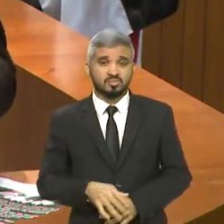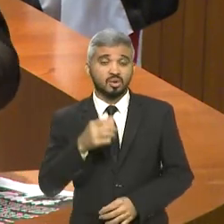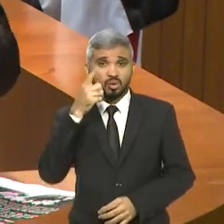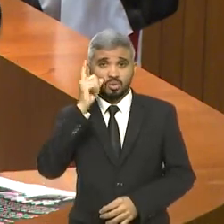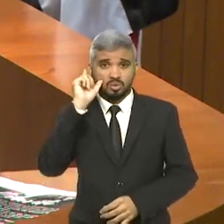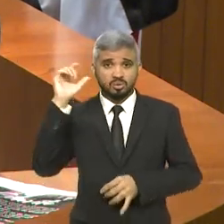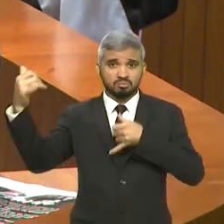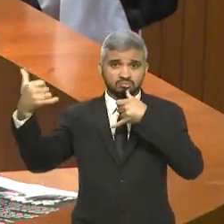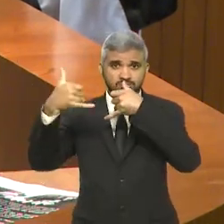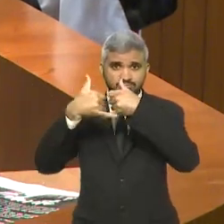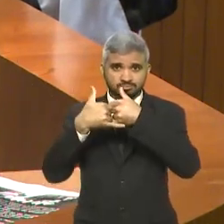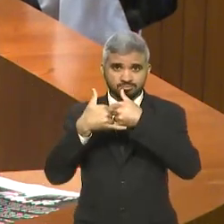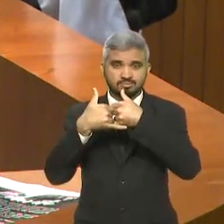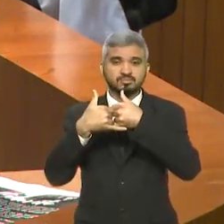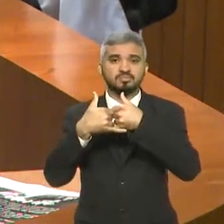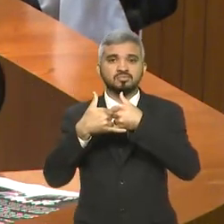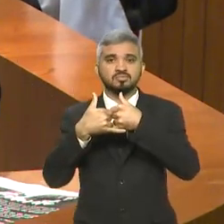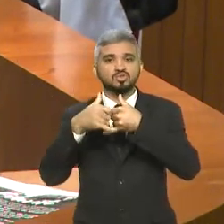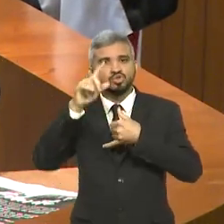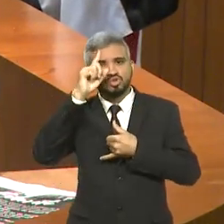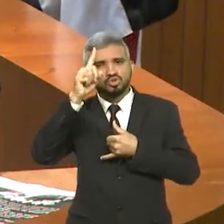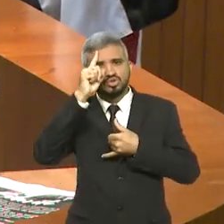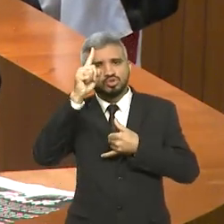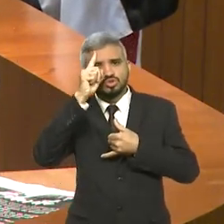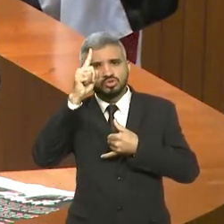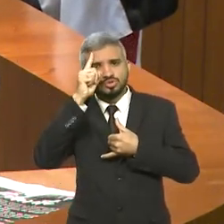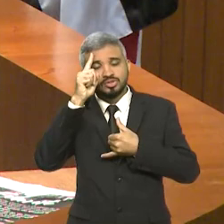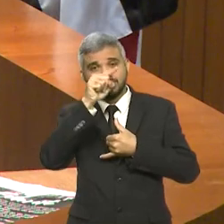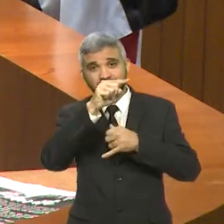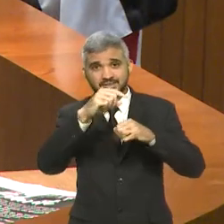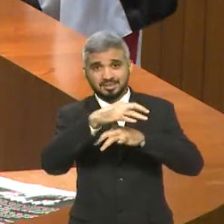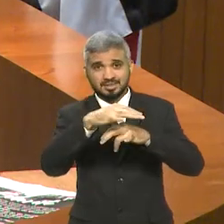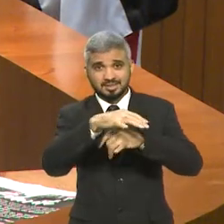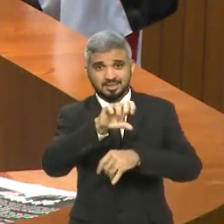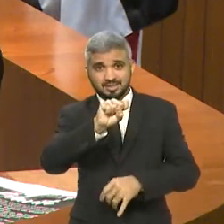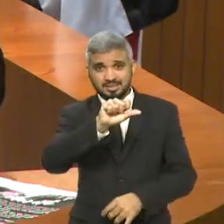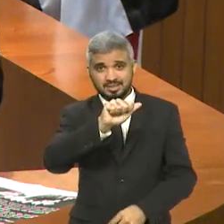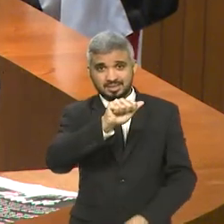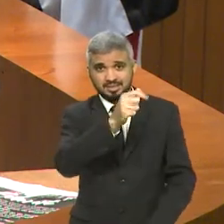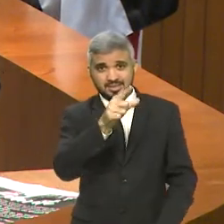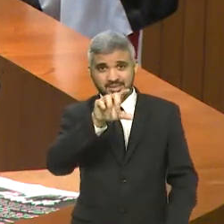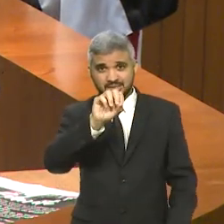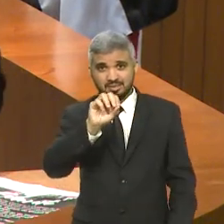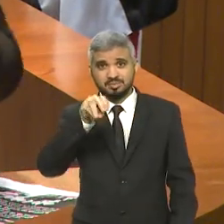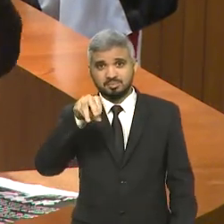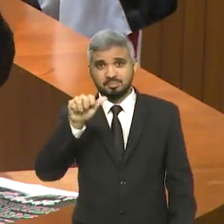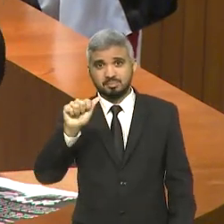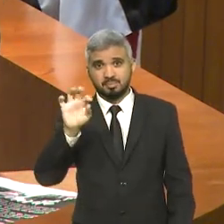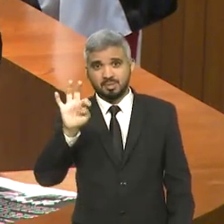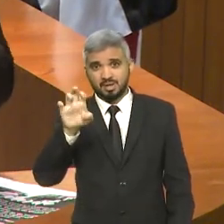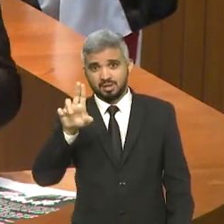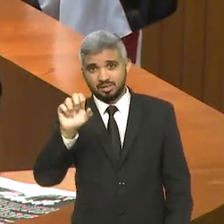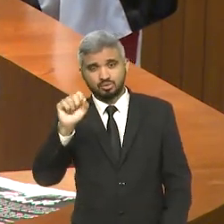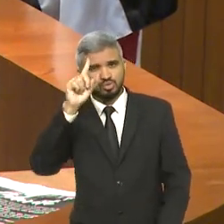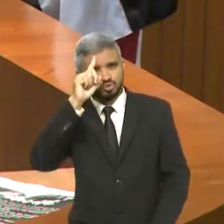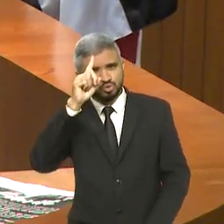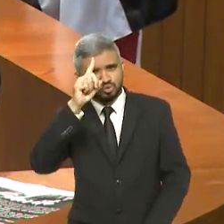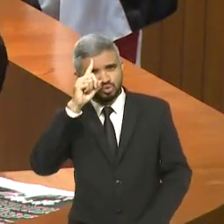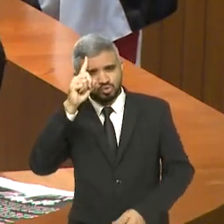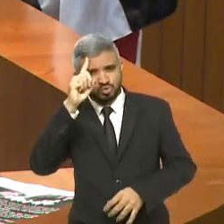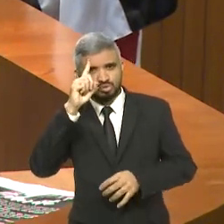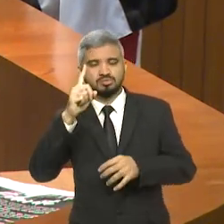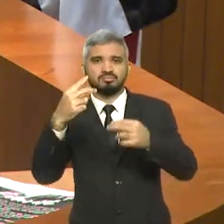informação, de que todos os dias nos assistem aí na cidade de São Mateus. Eu quero dizer para você na cidade de São Mateus que ainda há